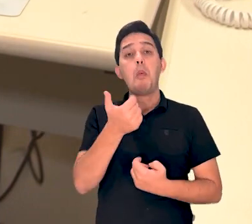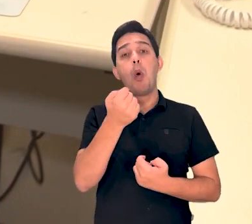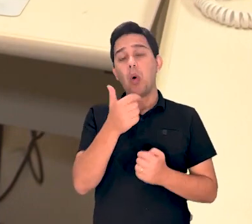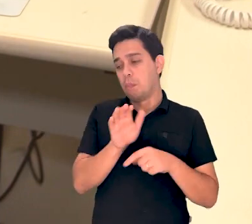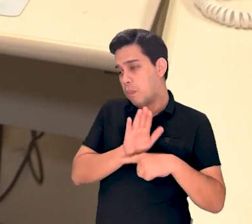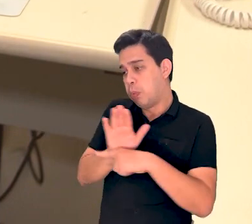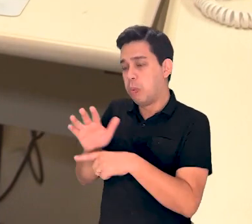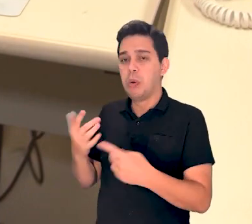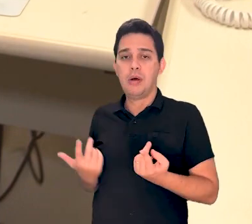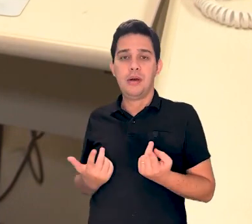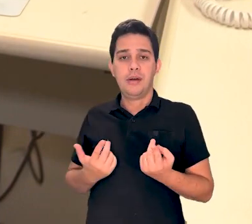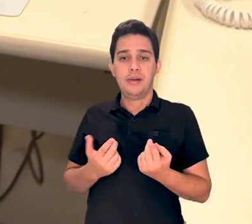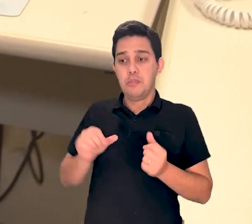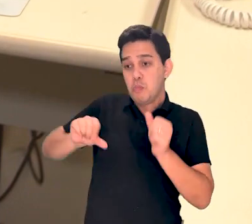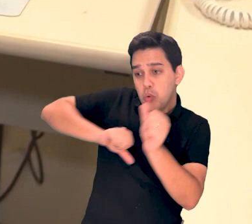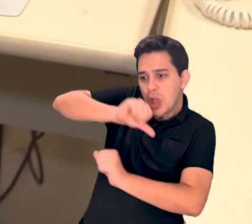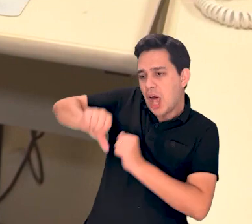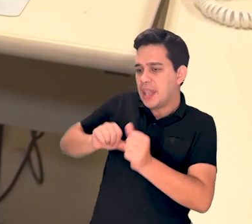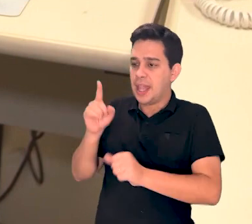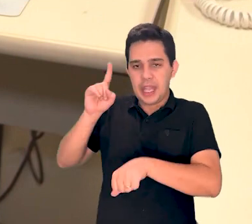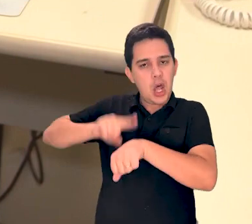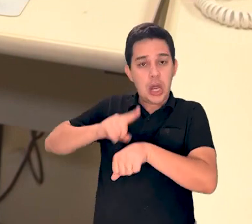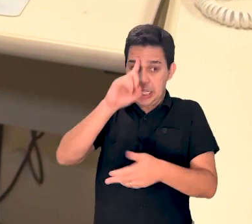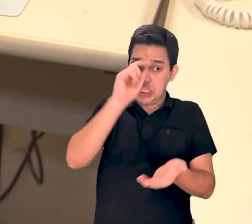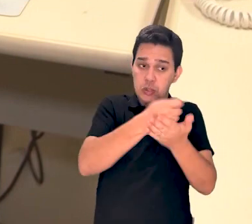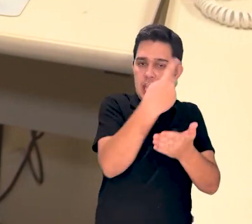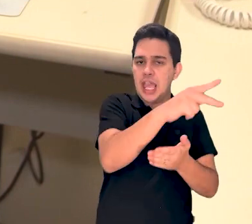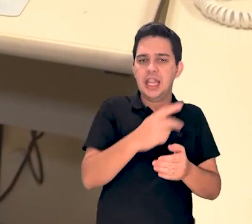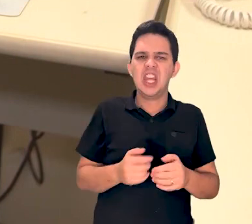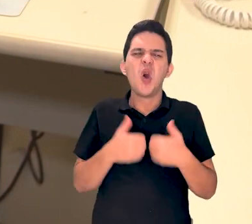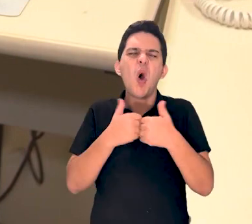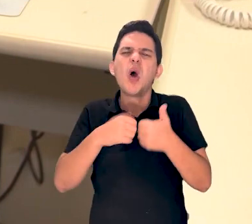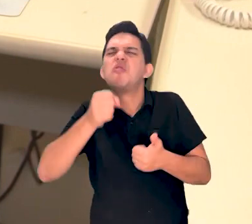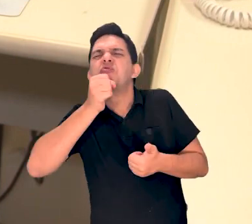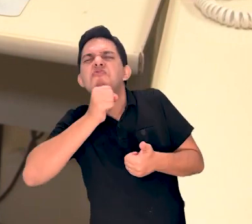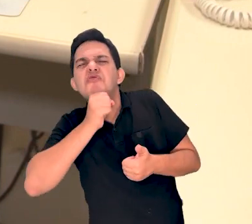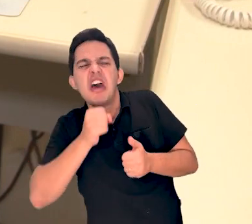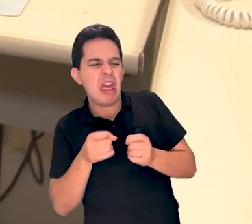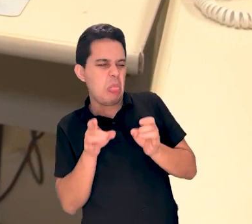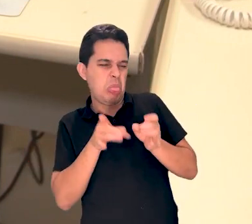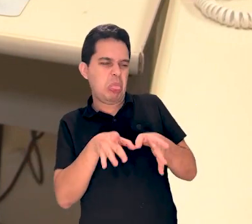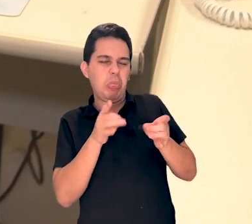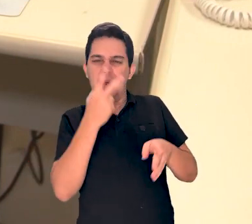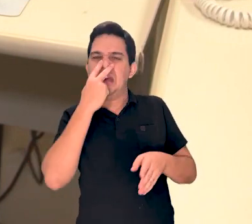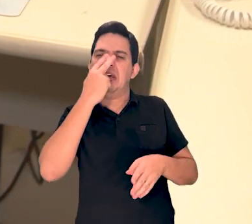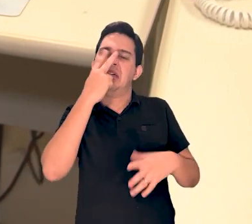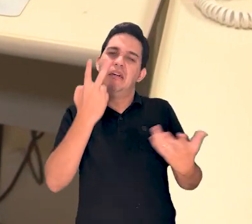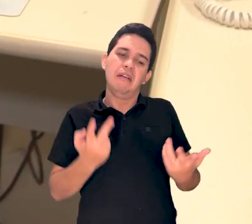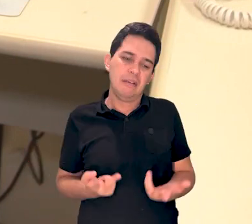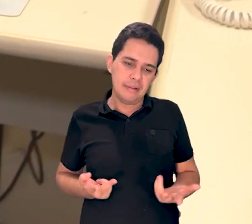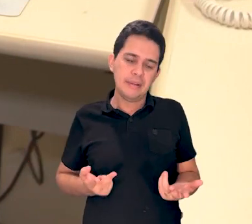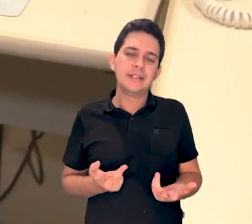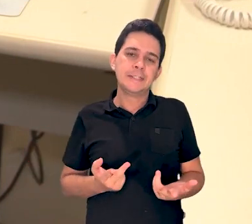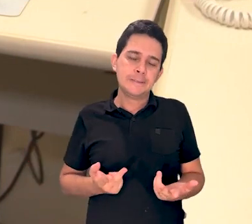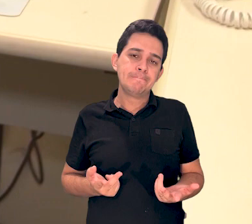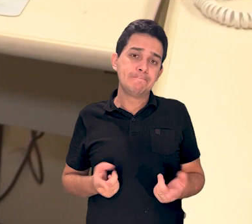aí em relação à Frota sucateamento da frota né ah mas